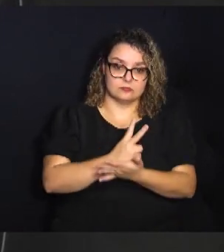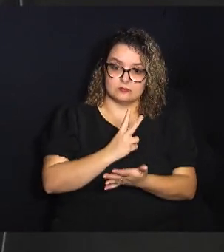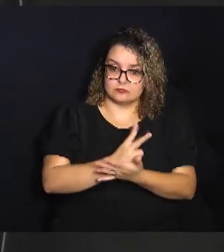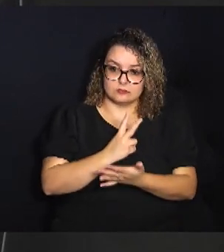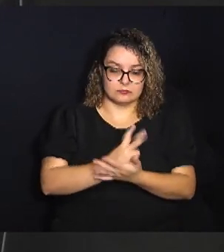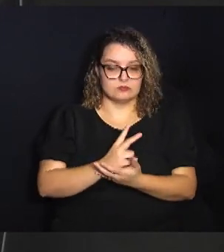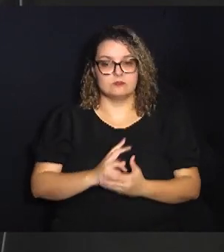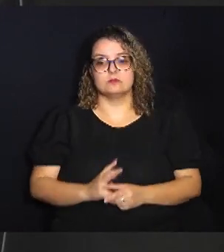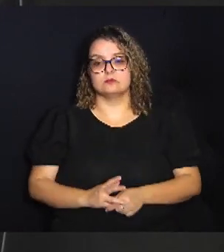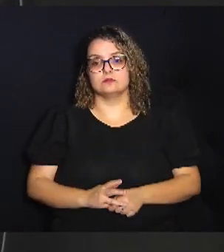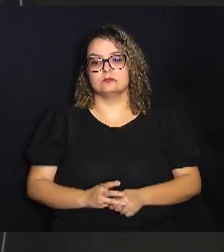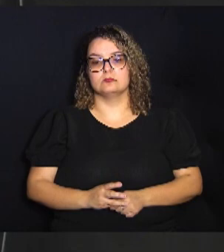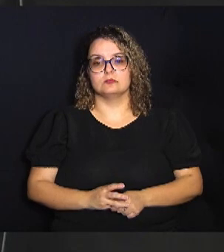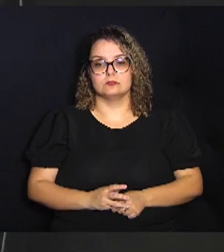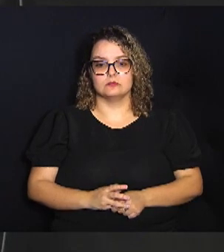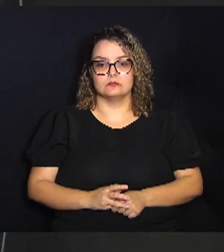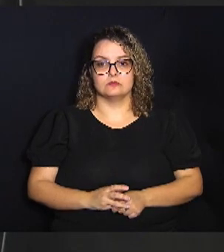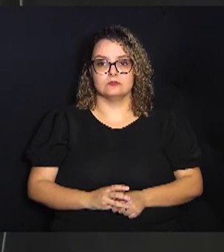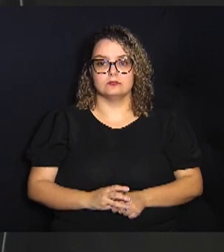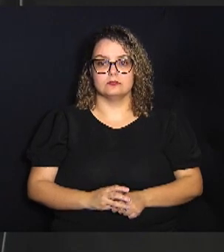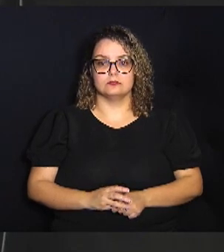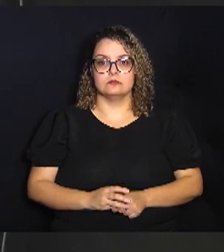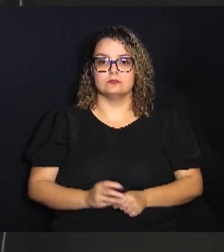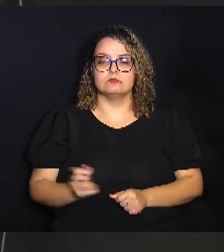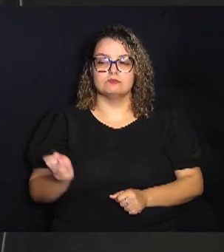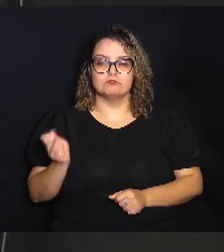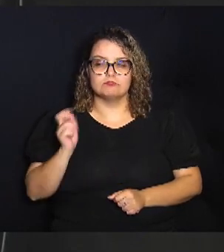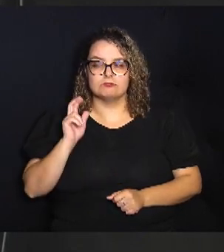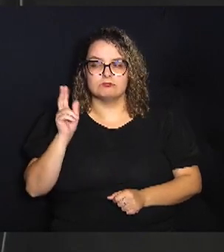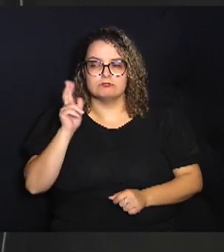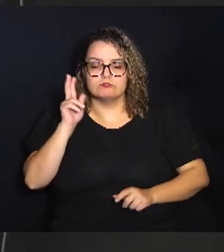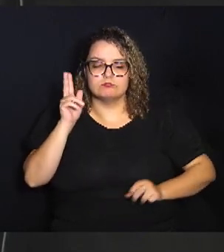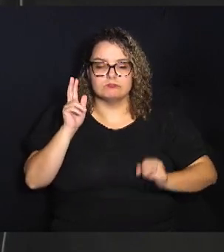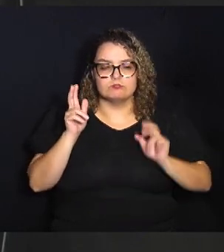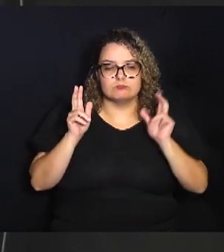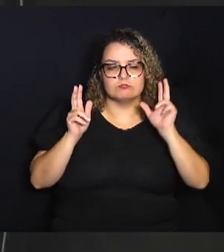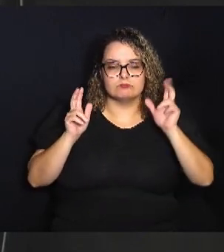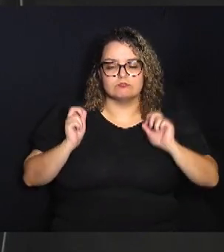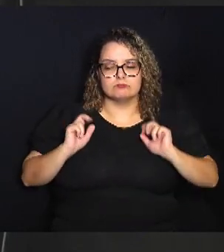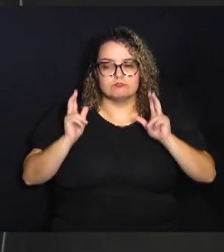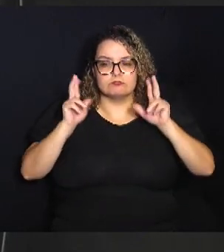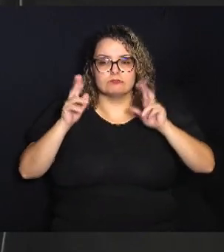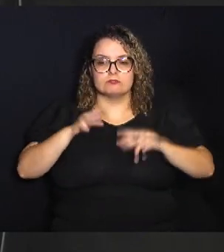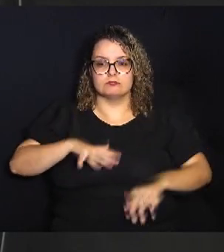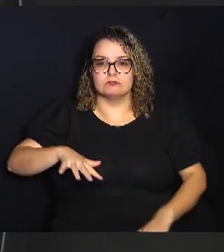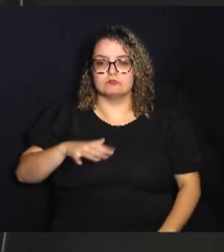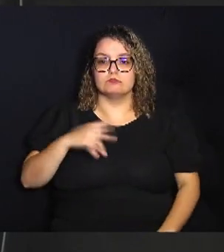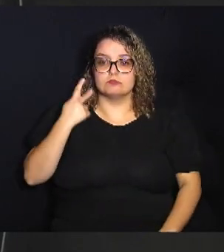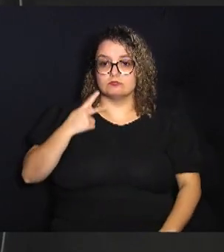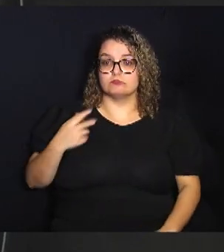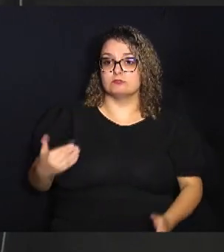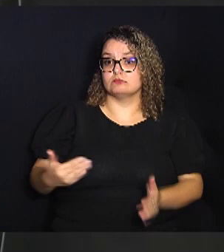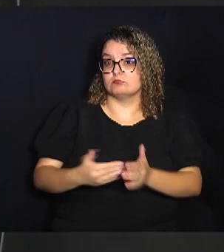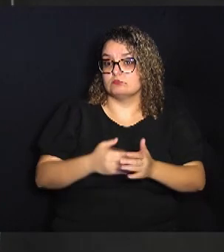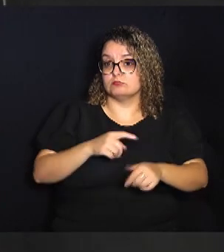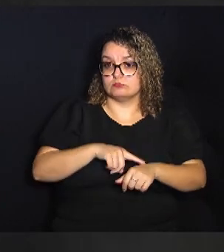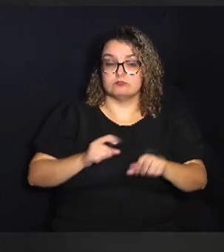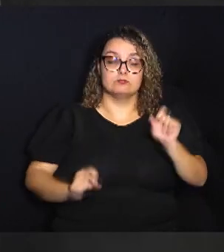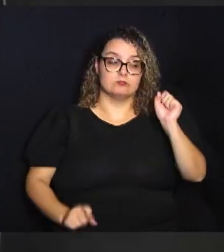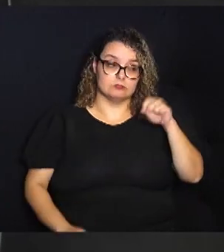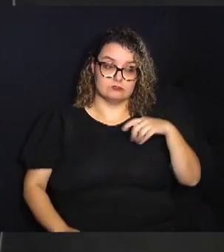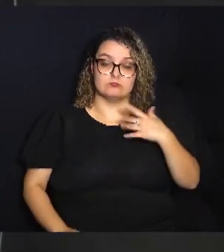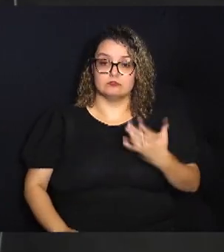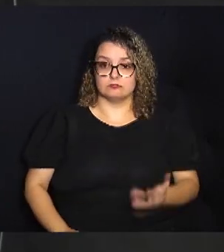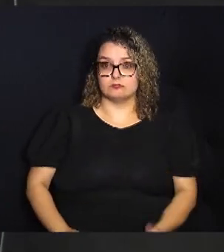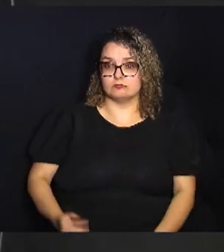sempre. E aí foi despertando essa veia política em mim. Sim. Até um dado momento que quando ele foi,